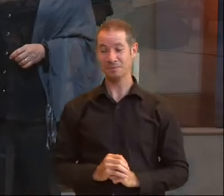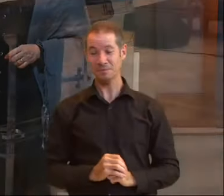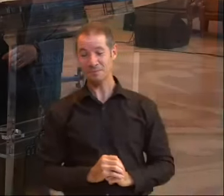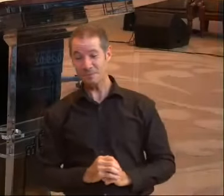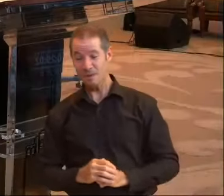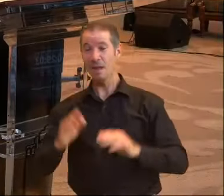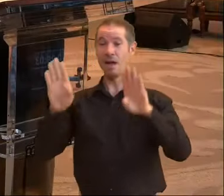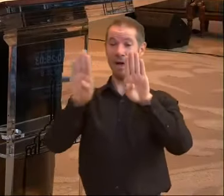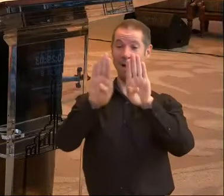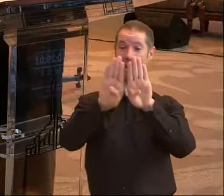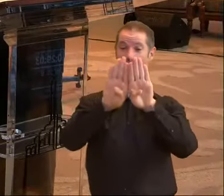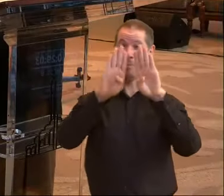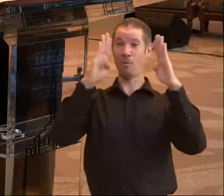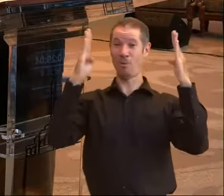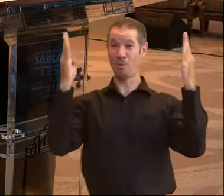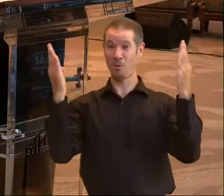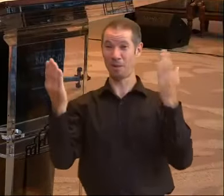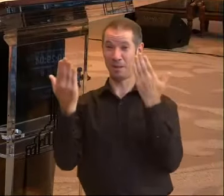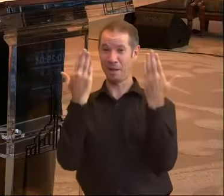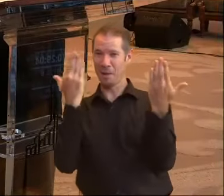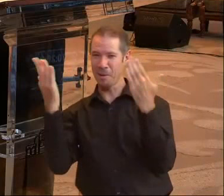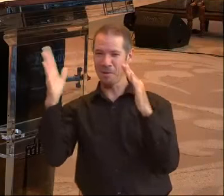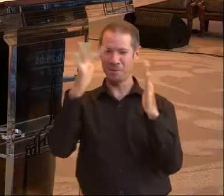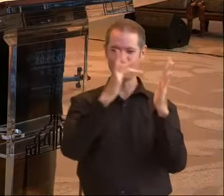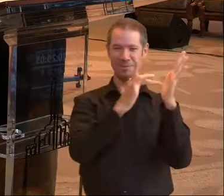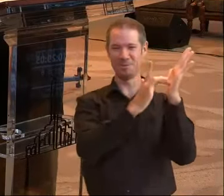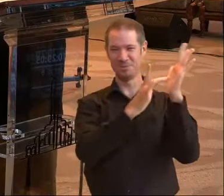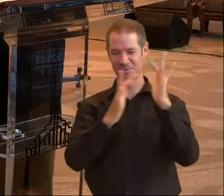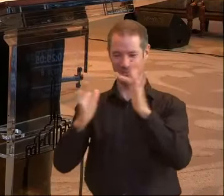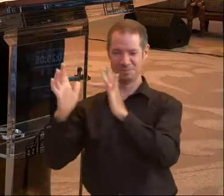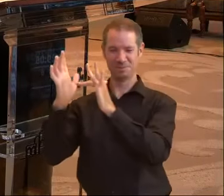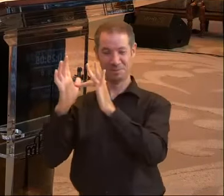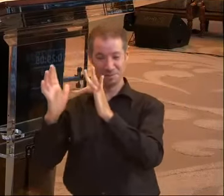A porta é Jesus,